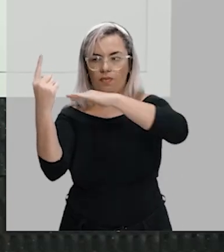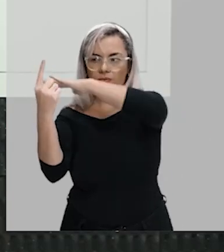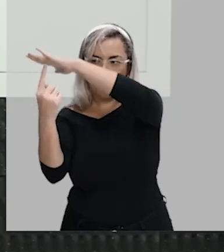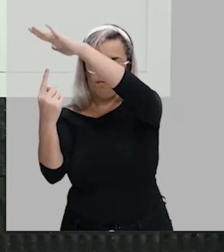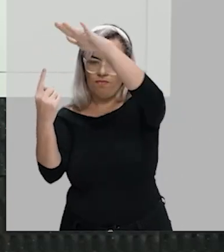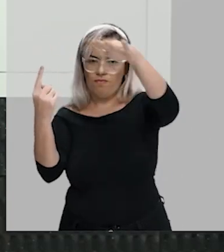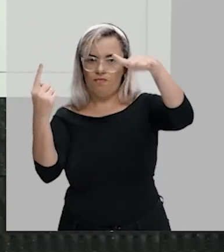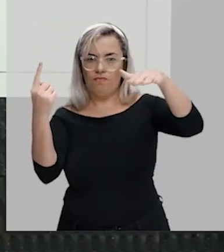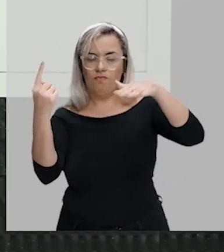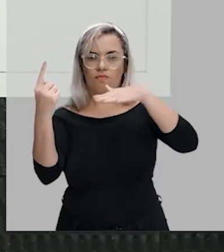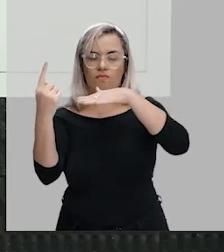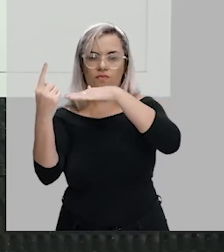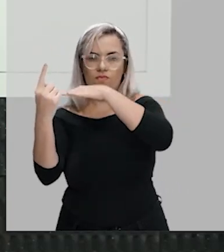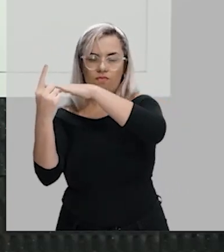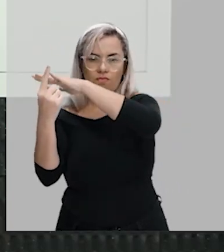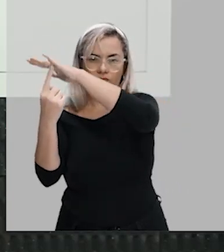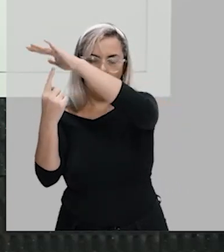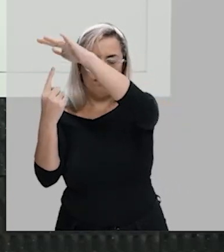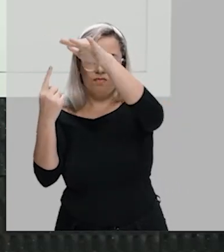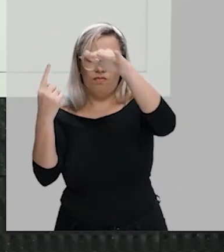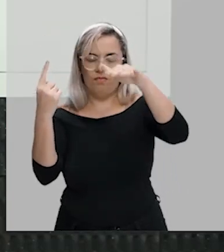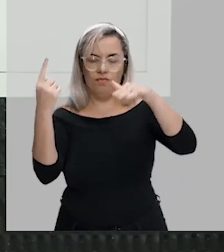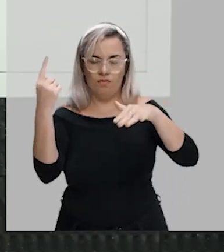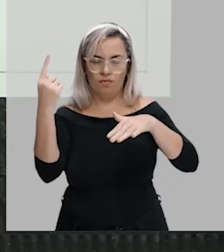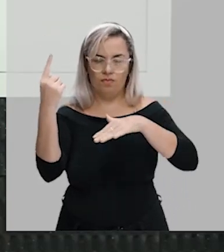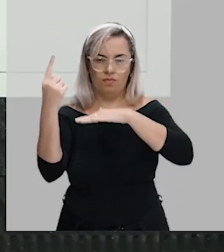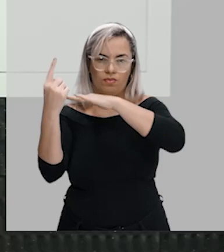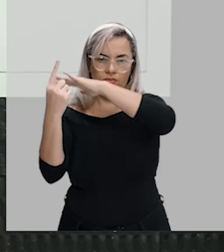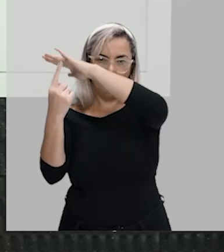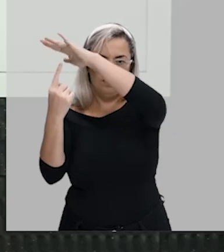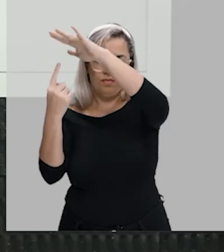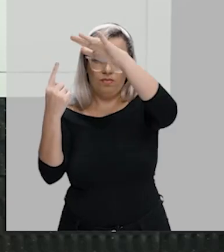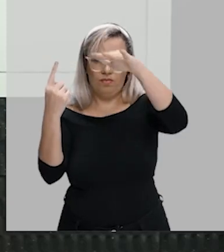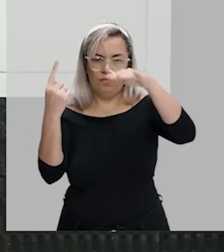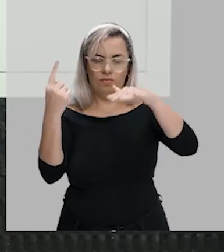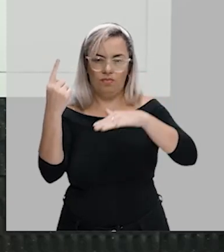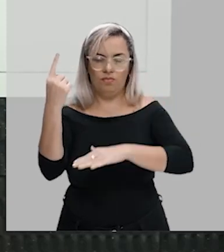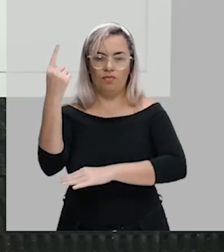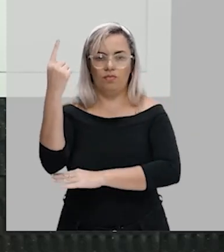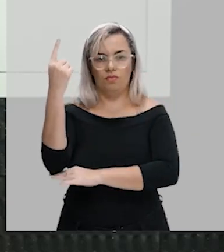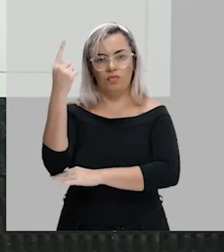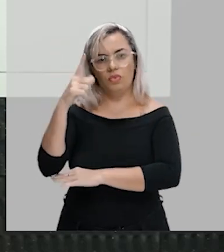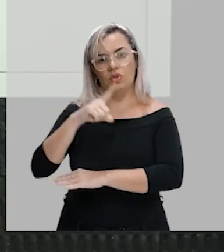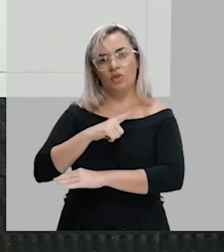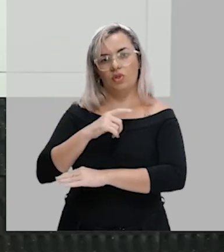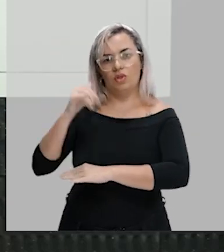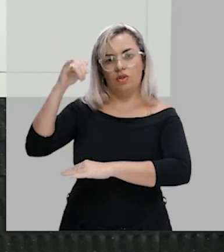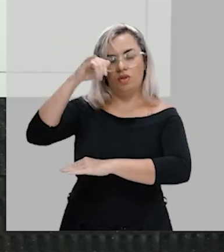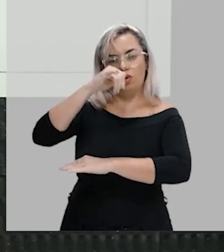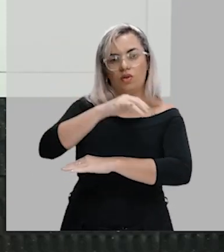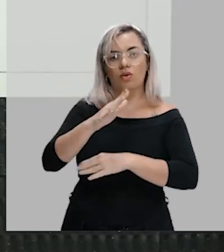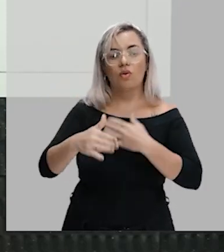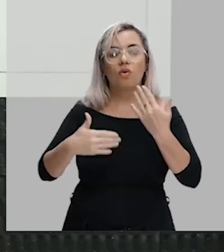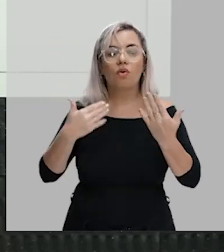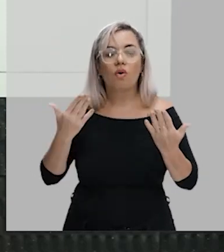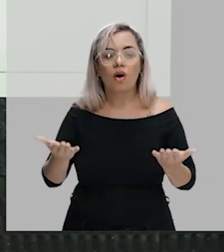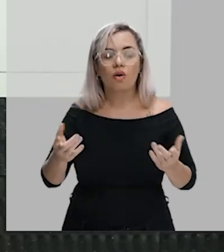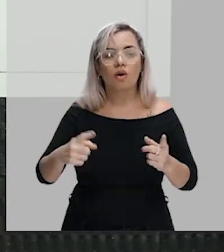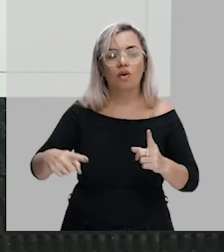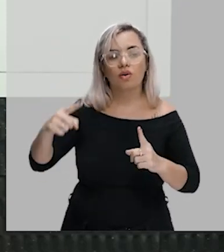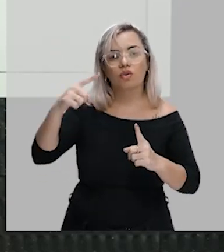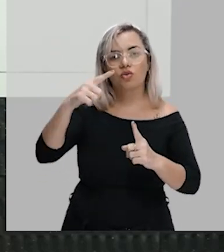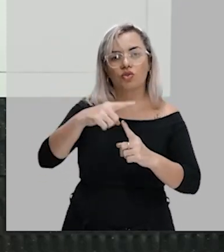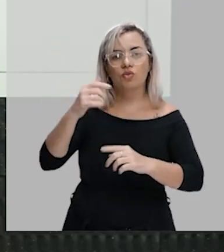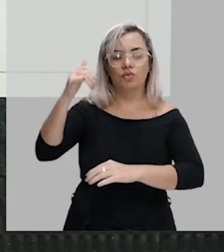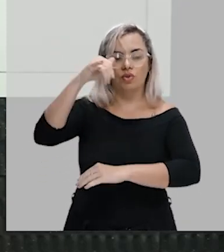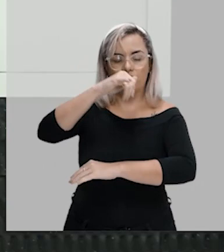ela está, né, varrendo, que, né, se tem um avião, se não tem, que tipo de avião é aquele, certo? Justamente por